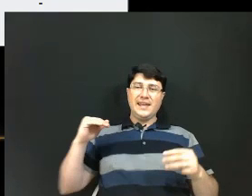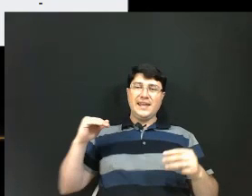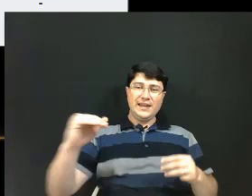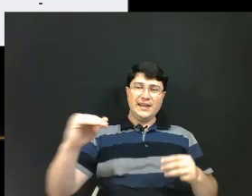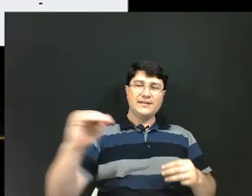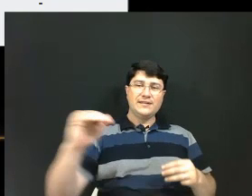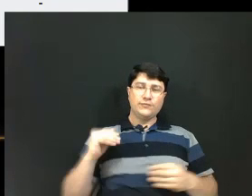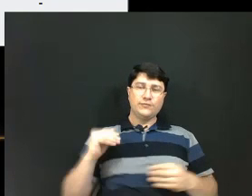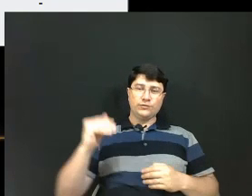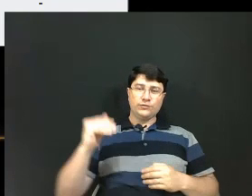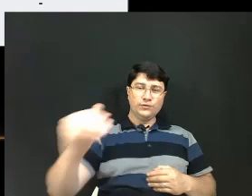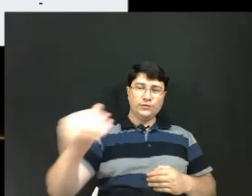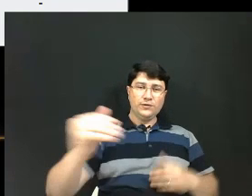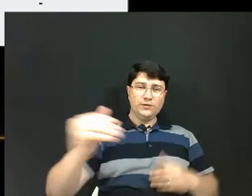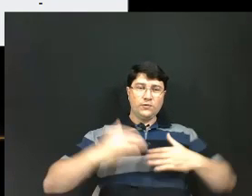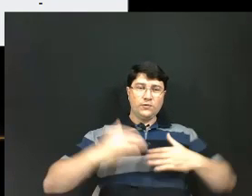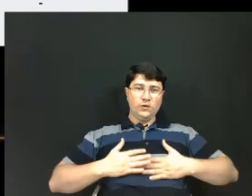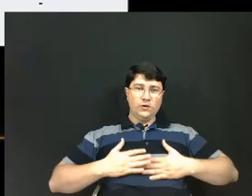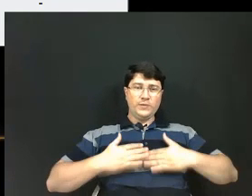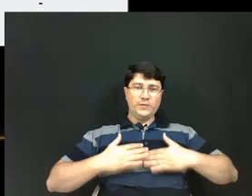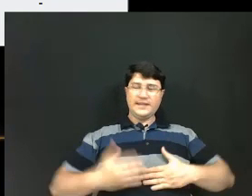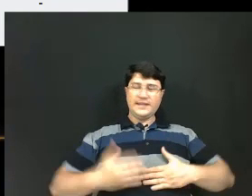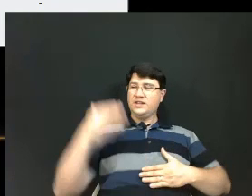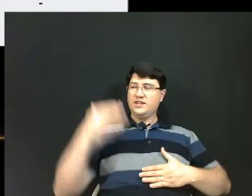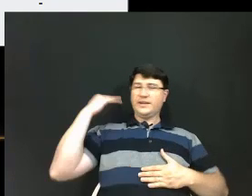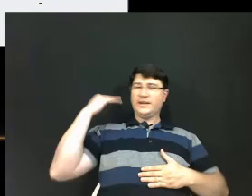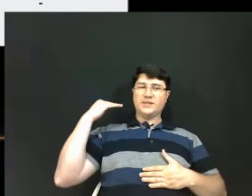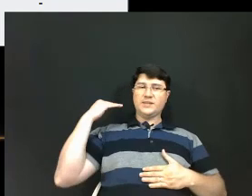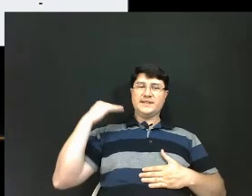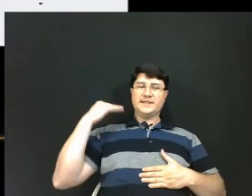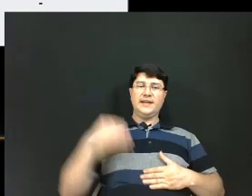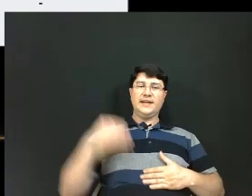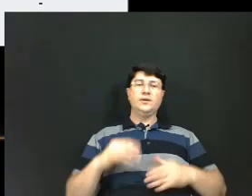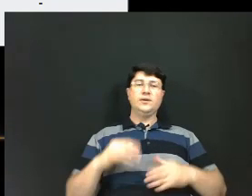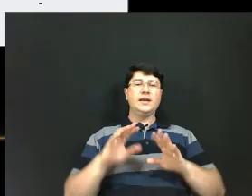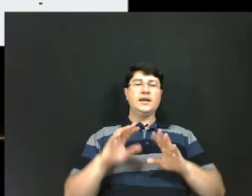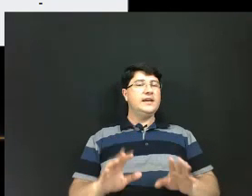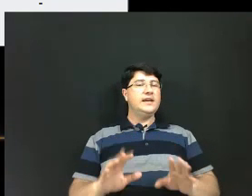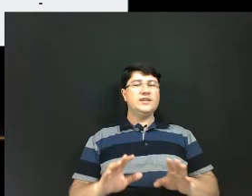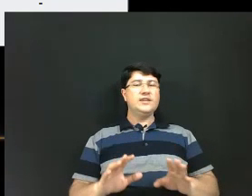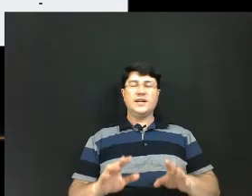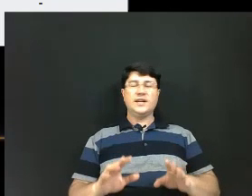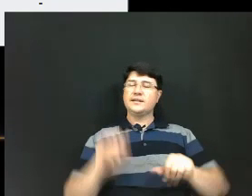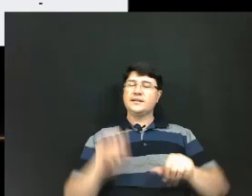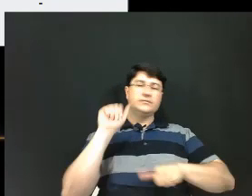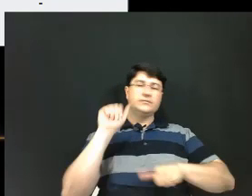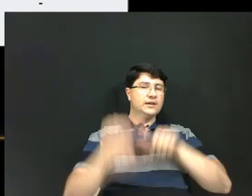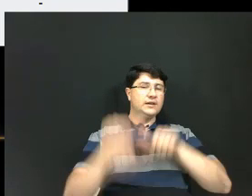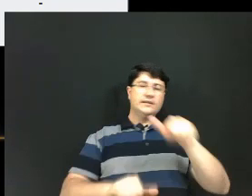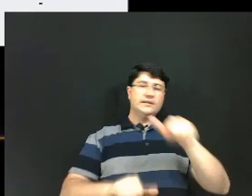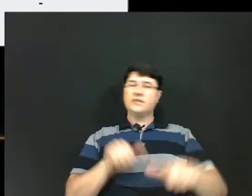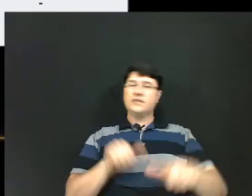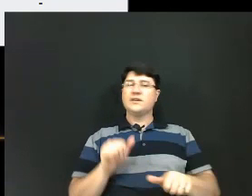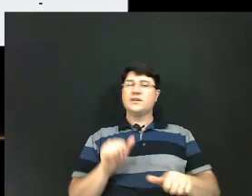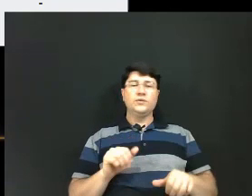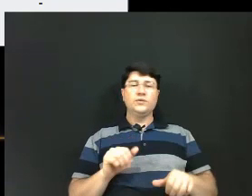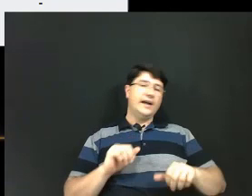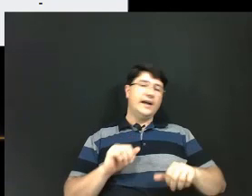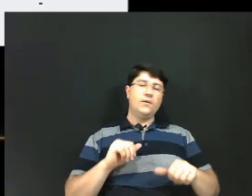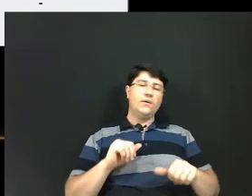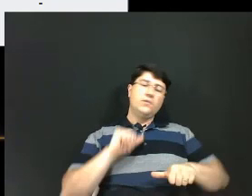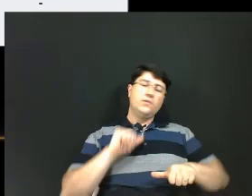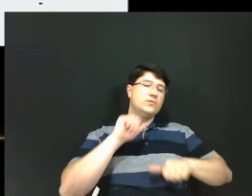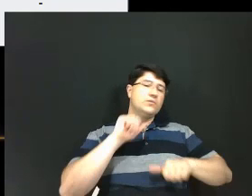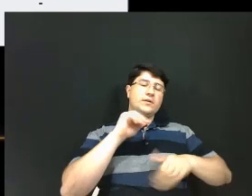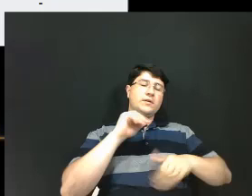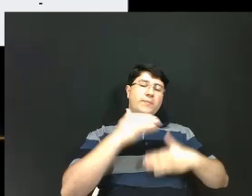uma linha, futuro, corpo presente, para trás passado, e identificação, tem que usar o